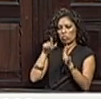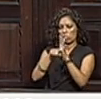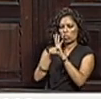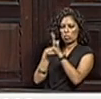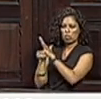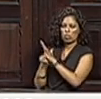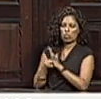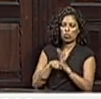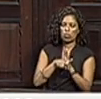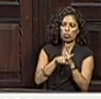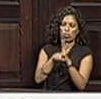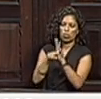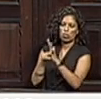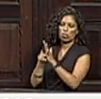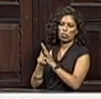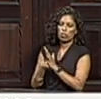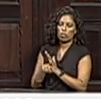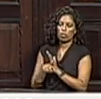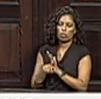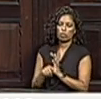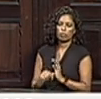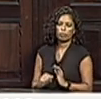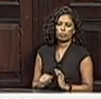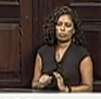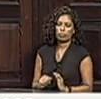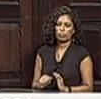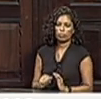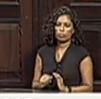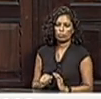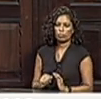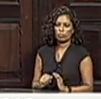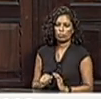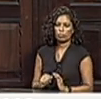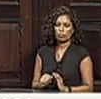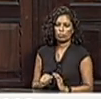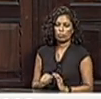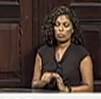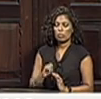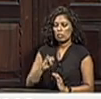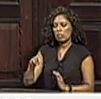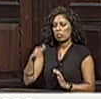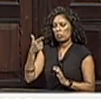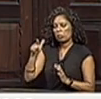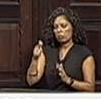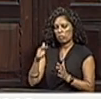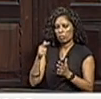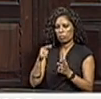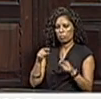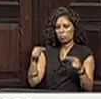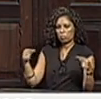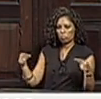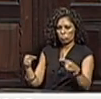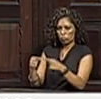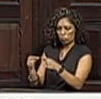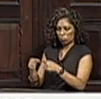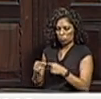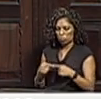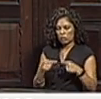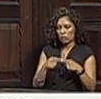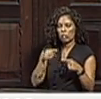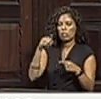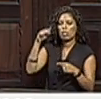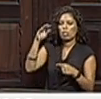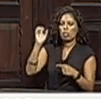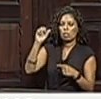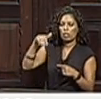técnicos regulamentados por diferentes conselhos profissionais. Não teve acordo com o relator, a minha emenda que só falava